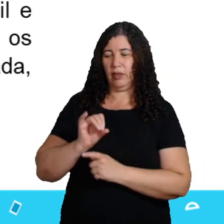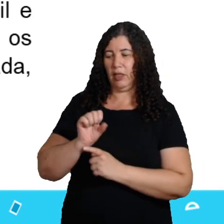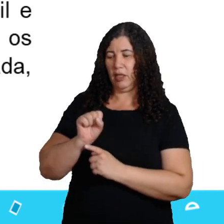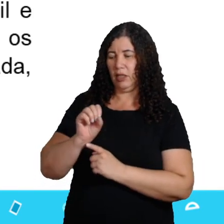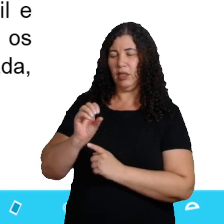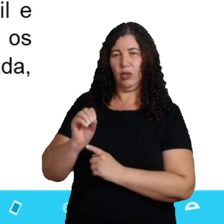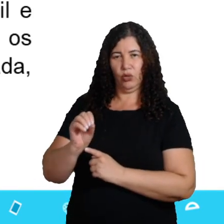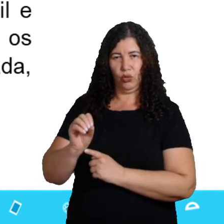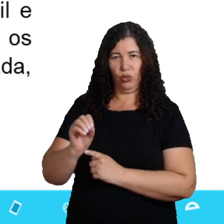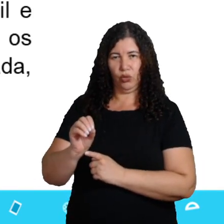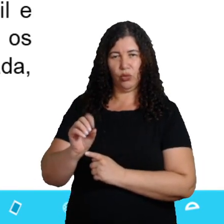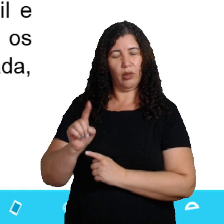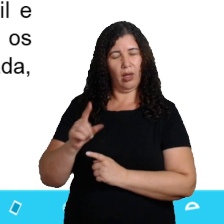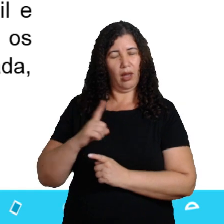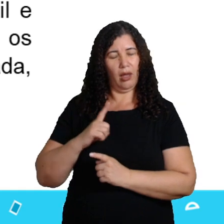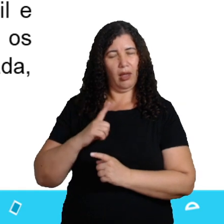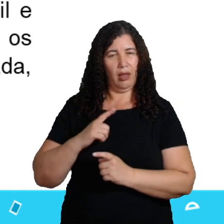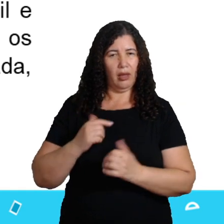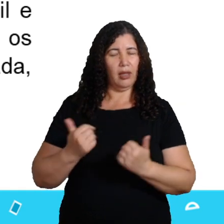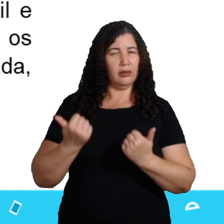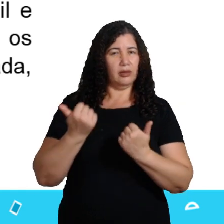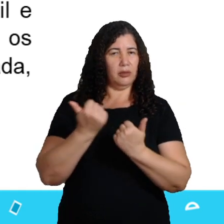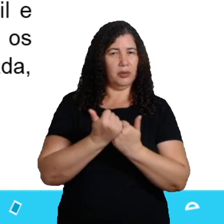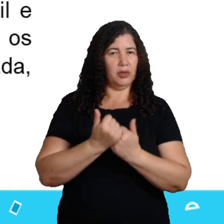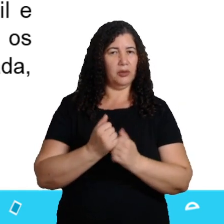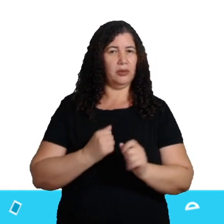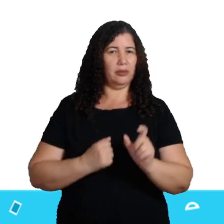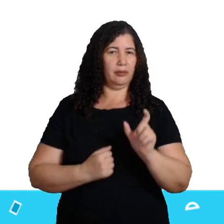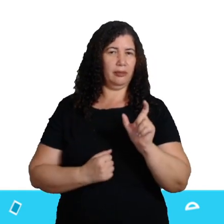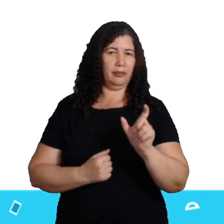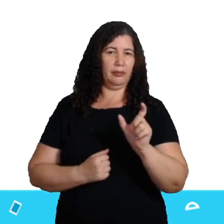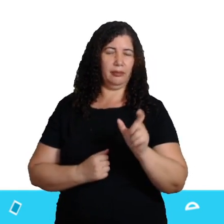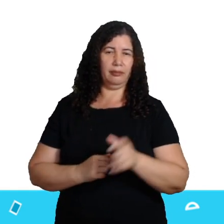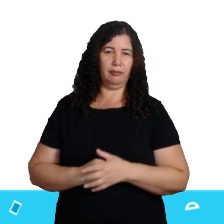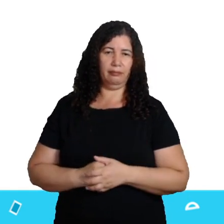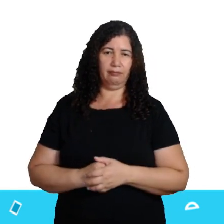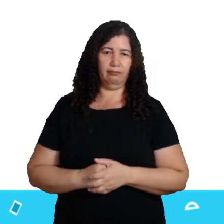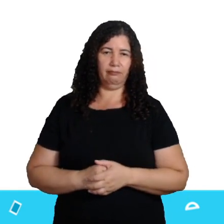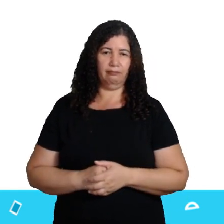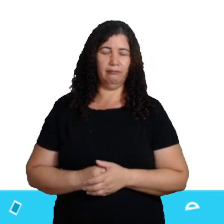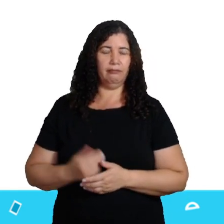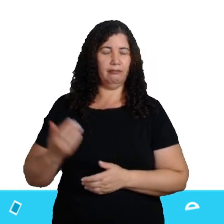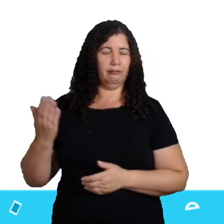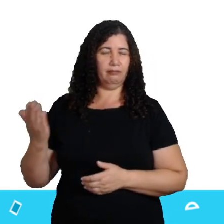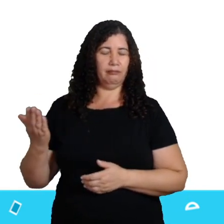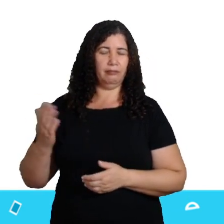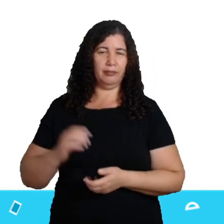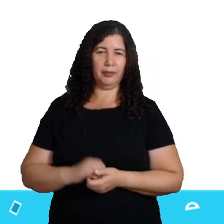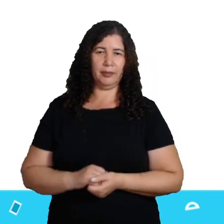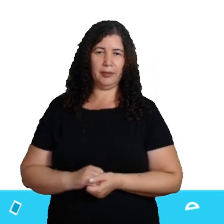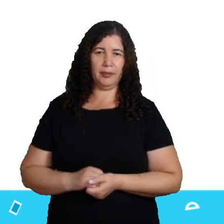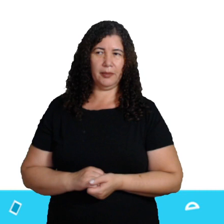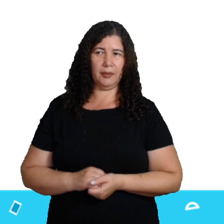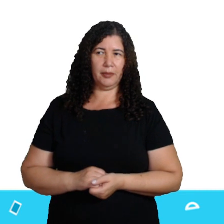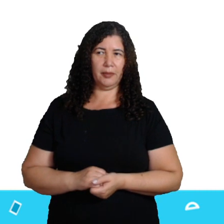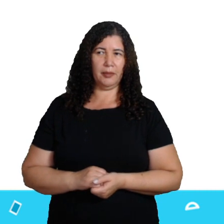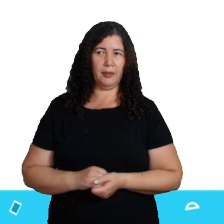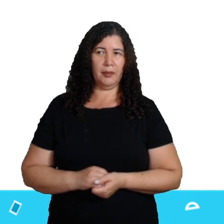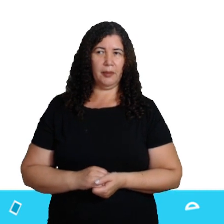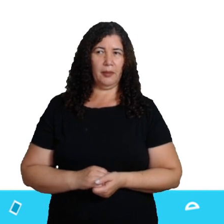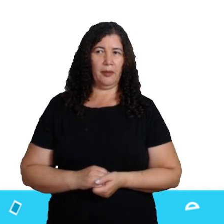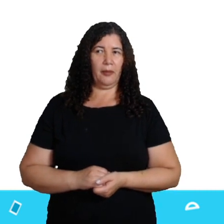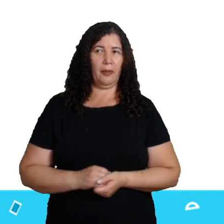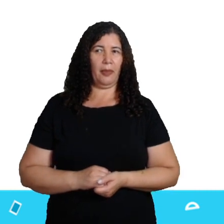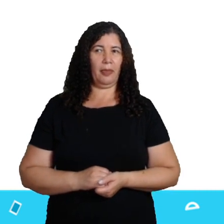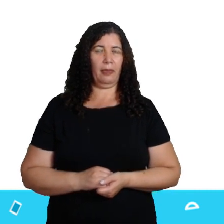que contribui com essa retomada. Tudo bem? Vamos à questão. Enunciado.